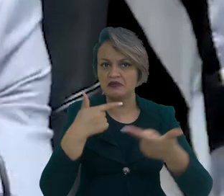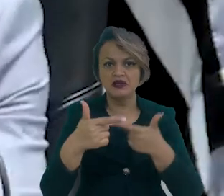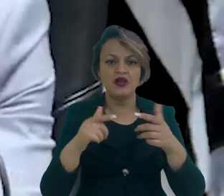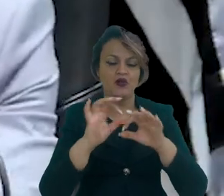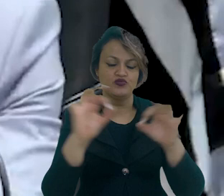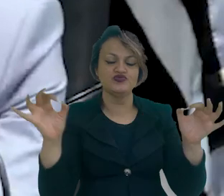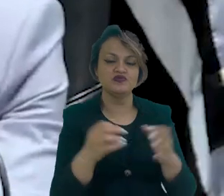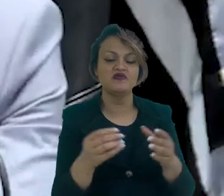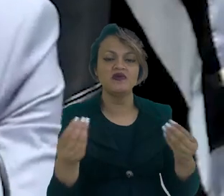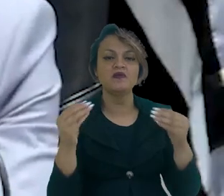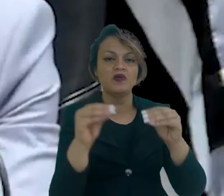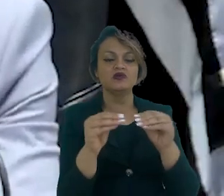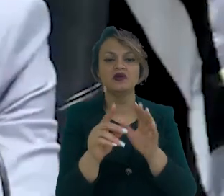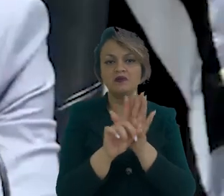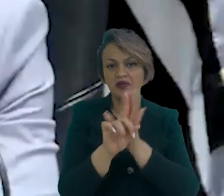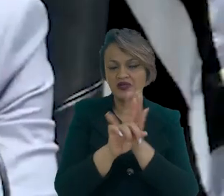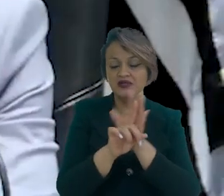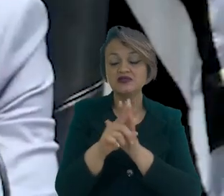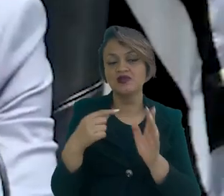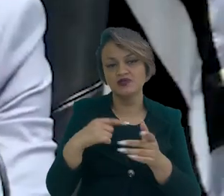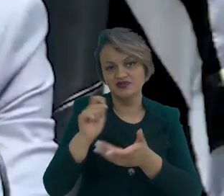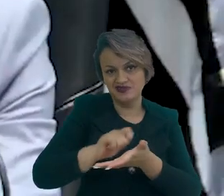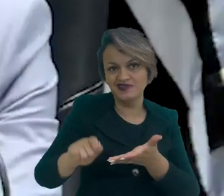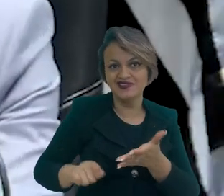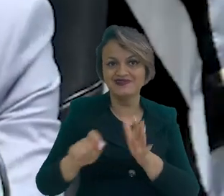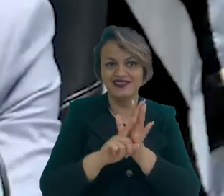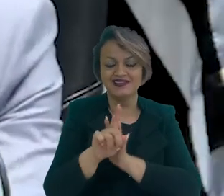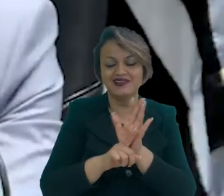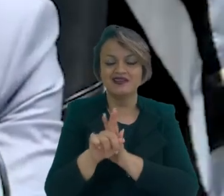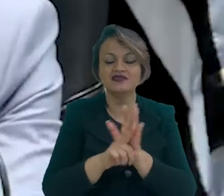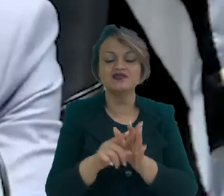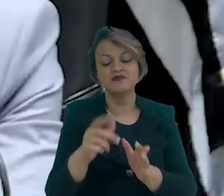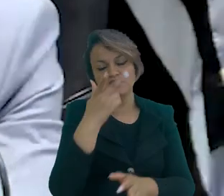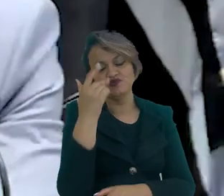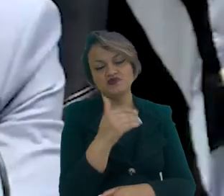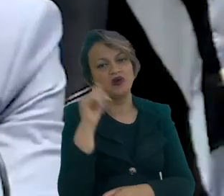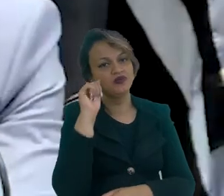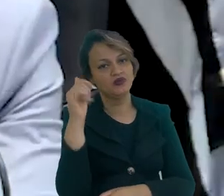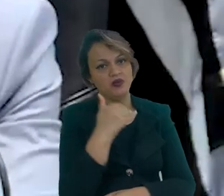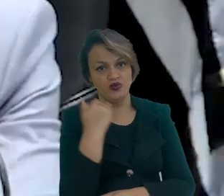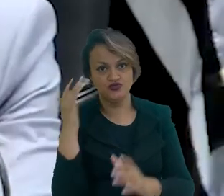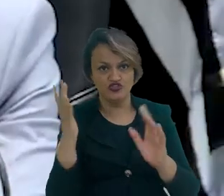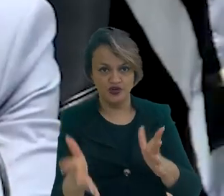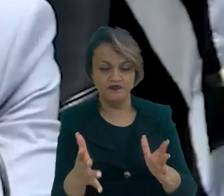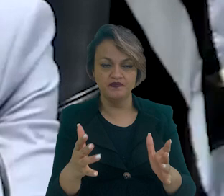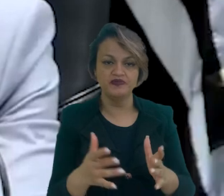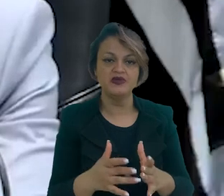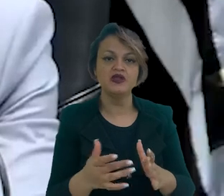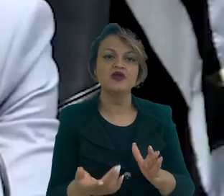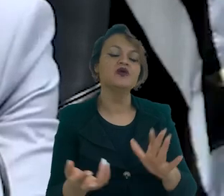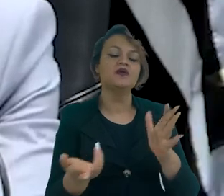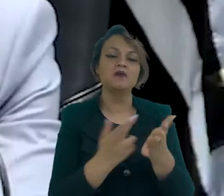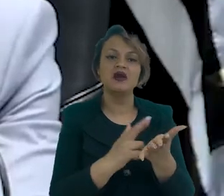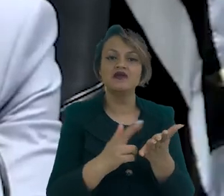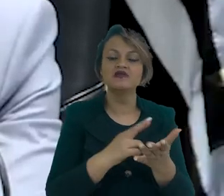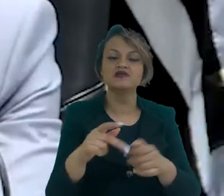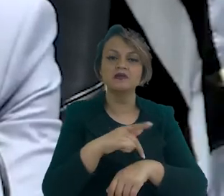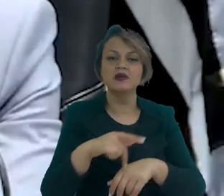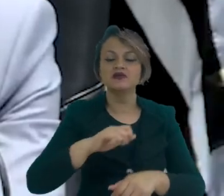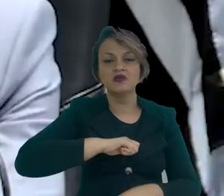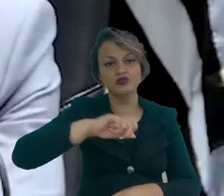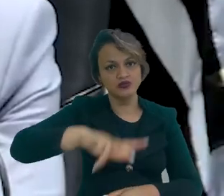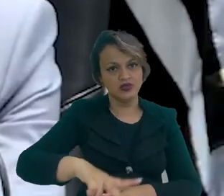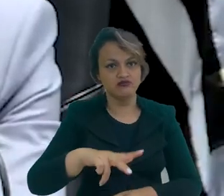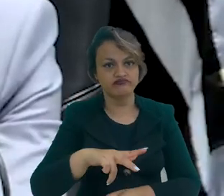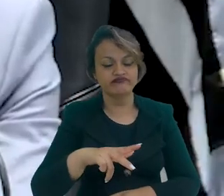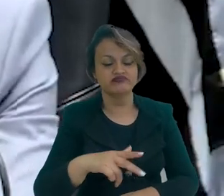ela tem bons trabalhos é esse é um trabalho excepcional eu vai sair uma recessão e eu que escrevia recessão desse trabalho o autor é falecido